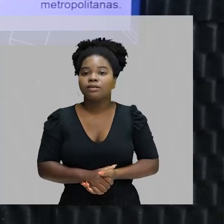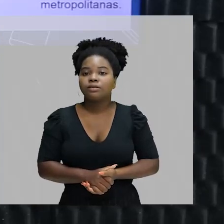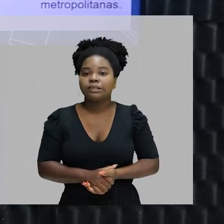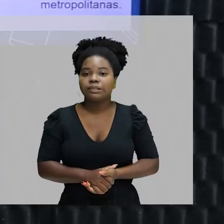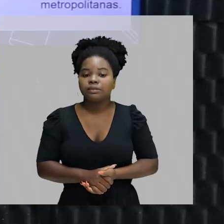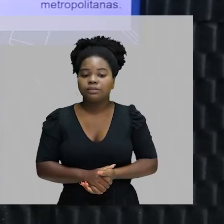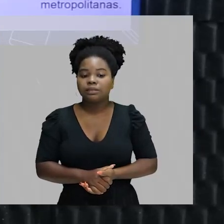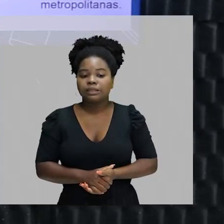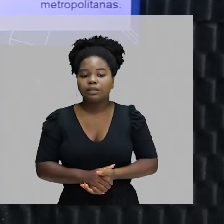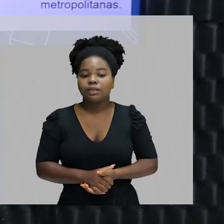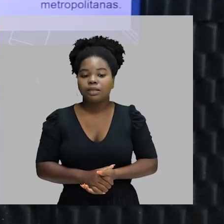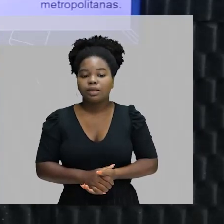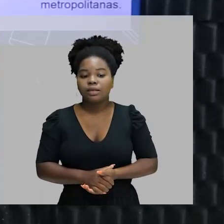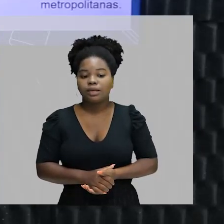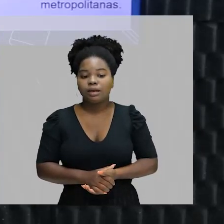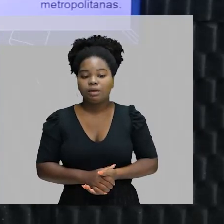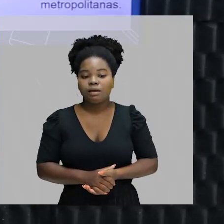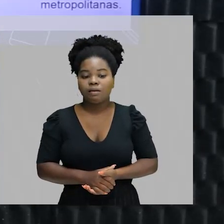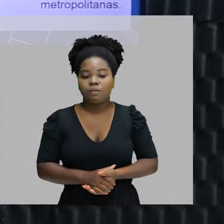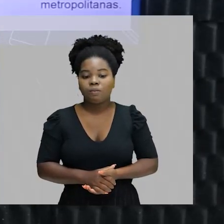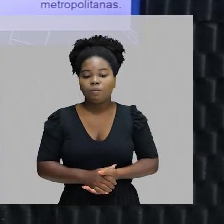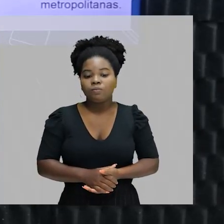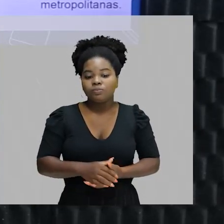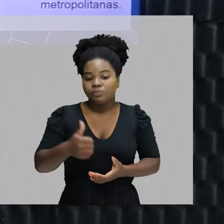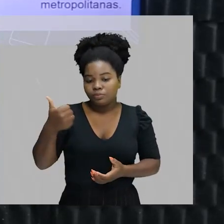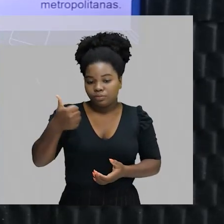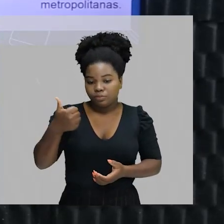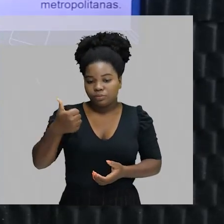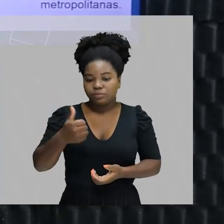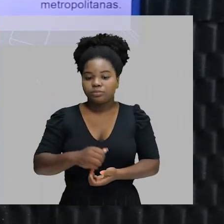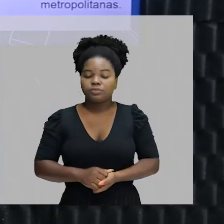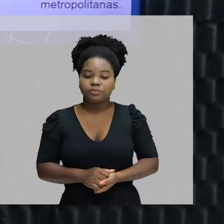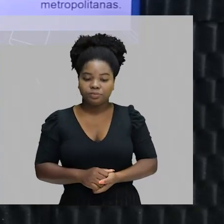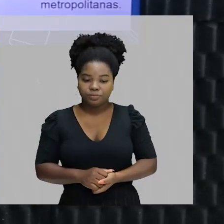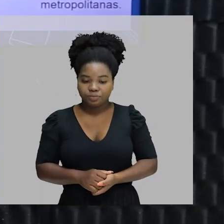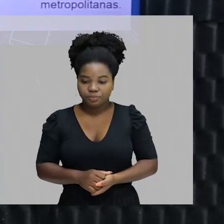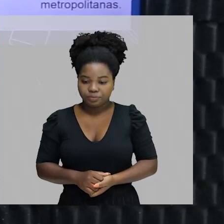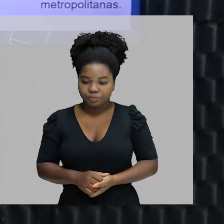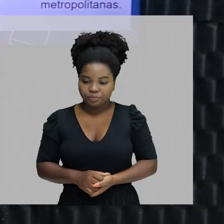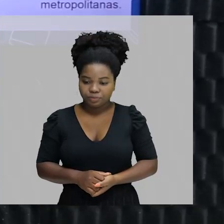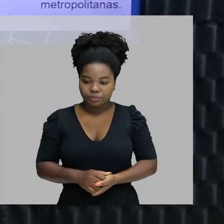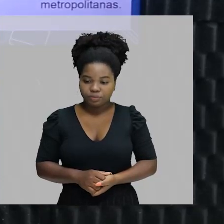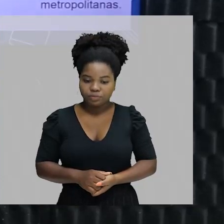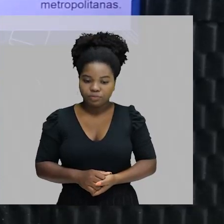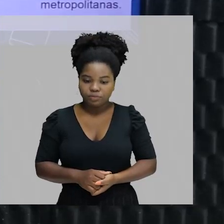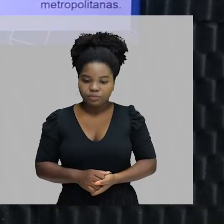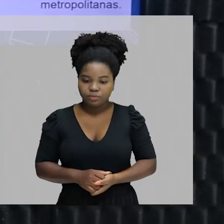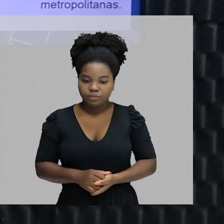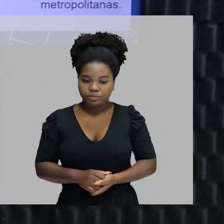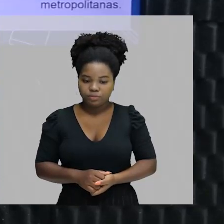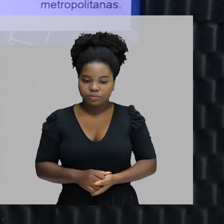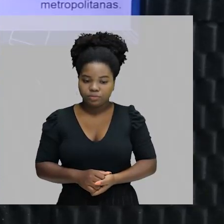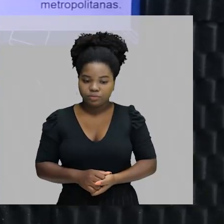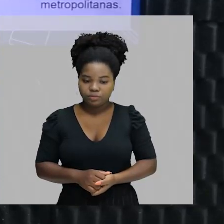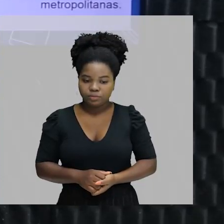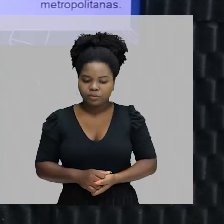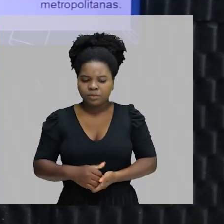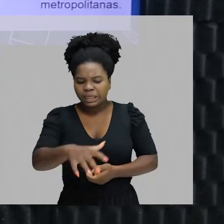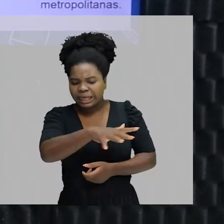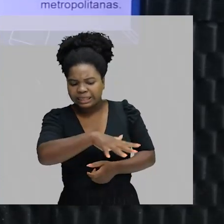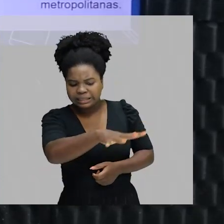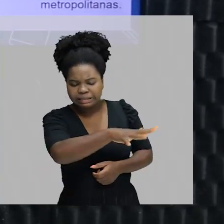fechando essa aspa, vamos voltar. Então, galera, a periferia das áreas metropolitanas, elas têm sofrido um processo de esvaziamento, ou seja, essas